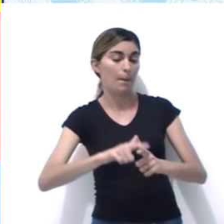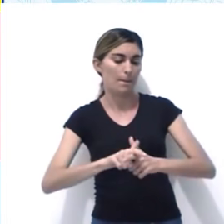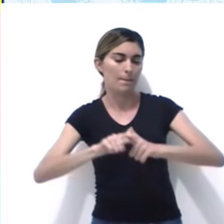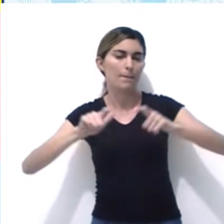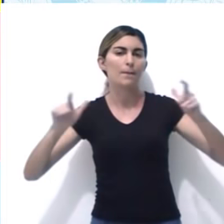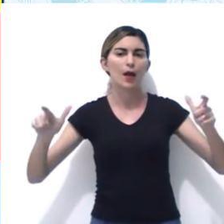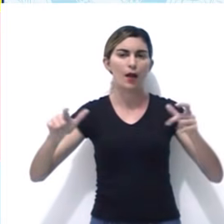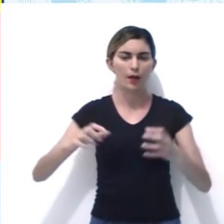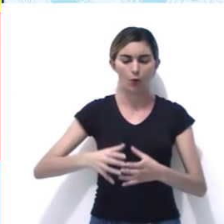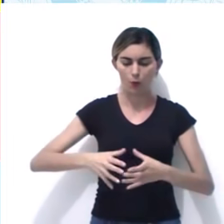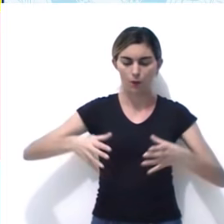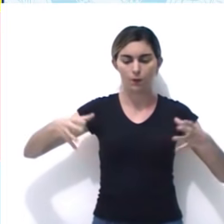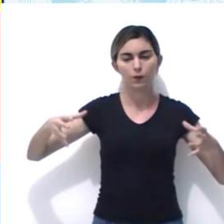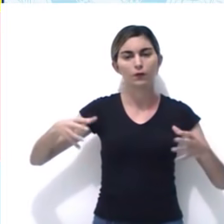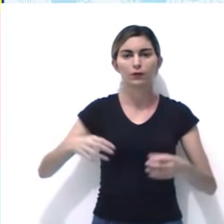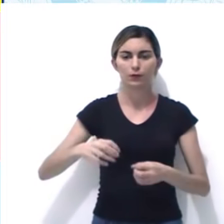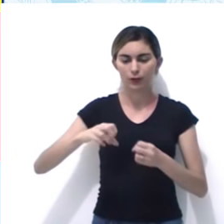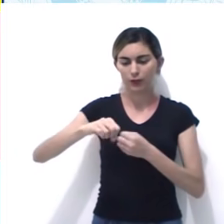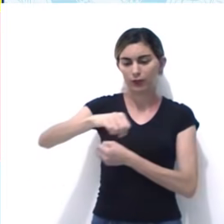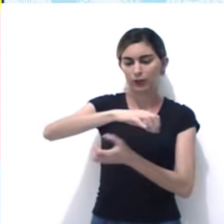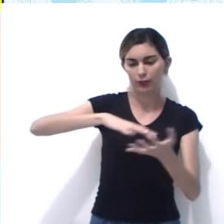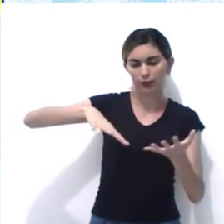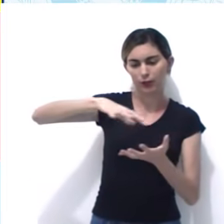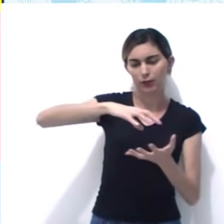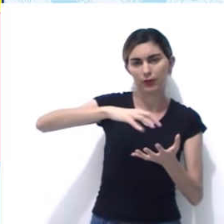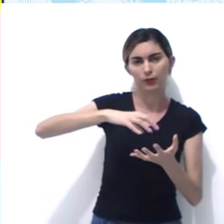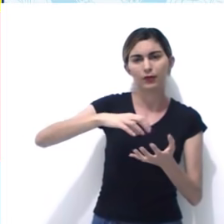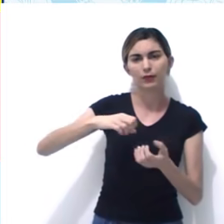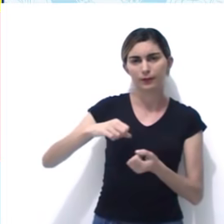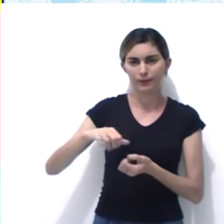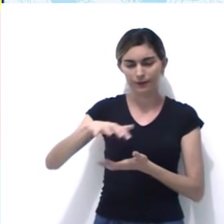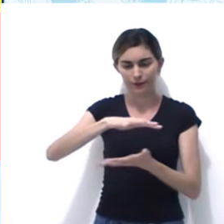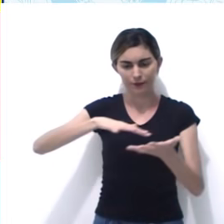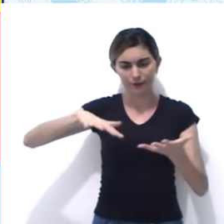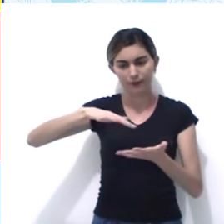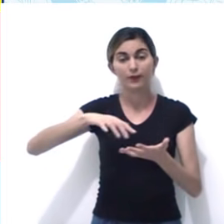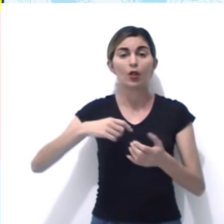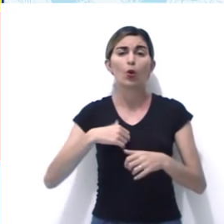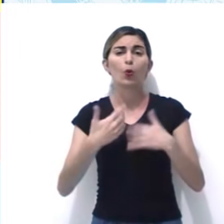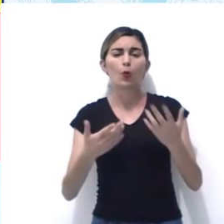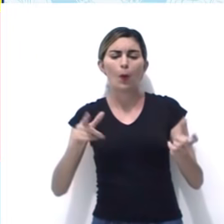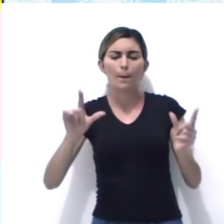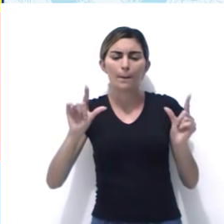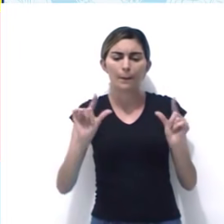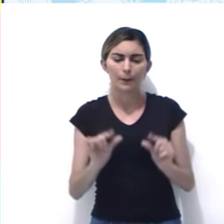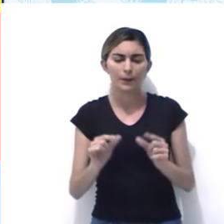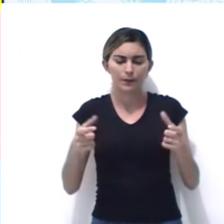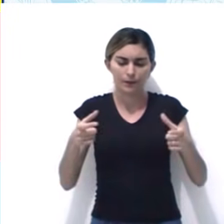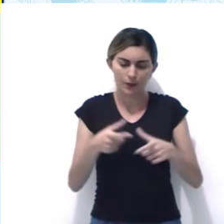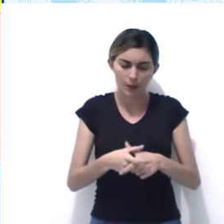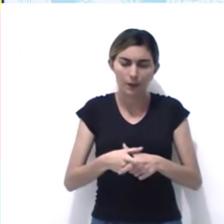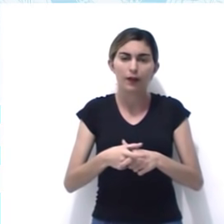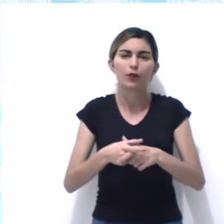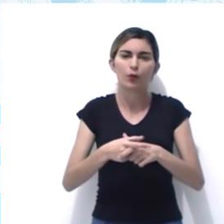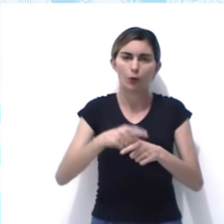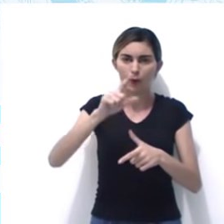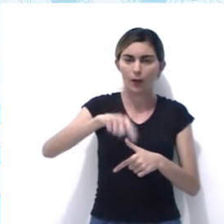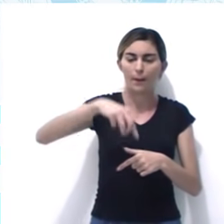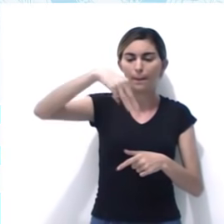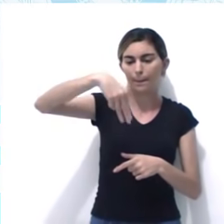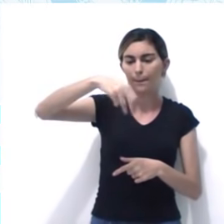planeta do nosso sistema solar e qual será o menor planeta é o planeta mercúrio